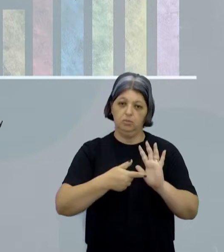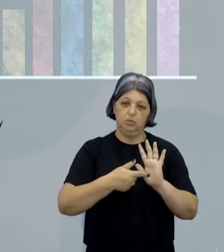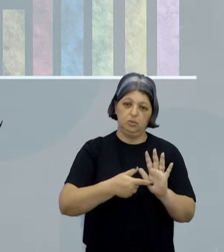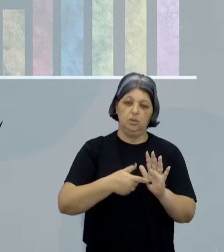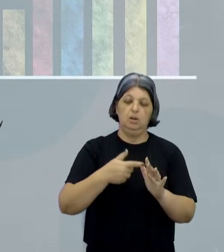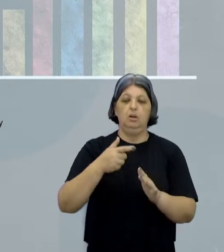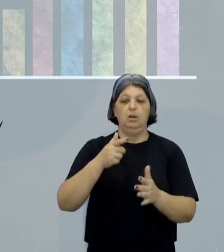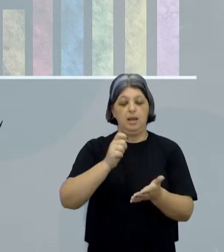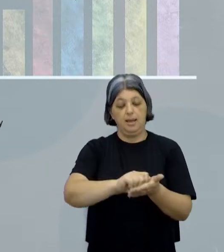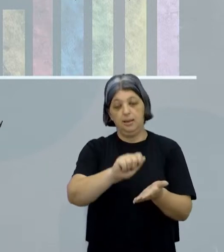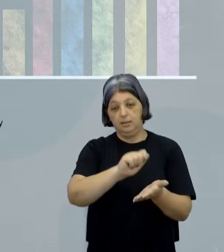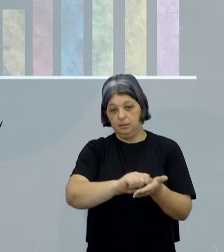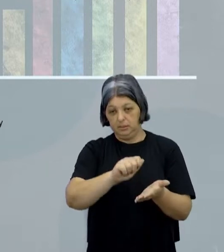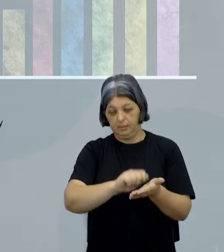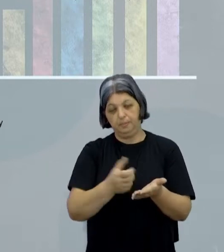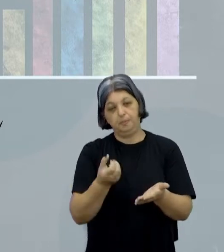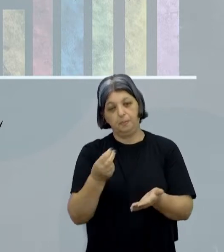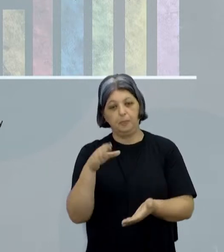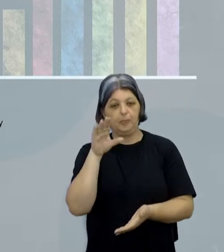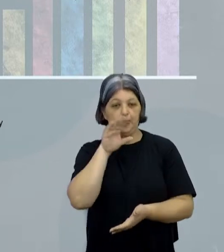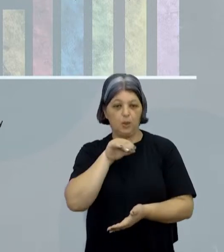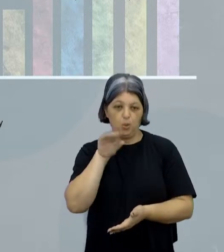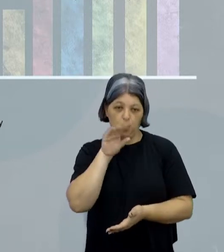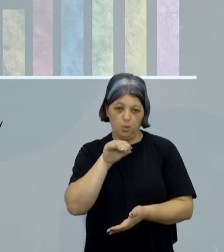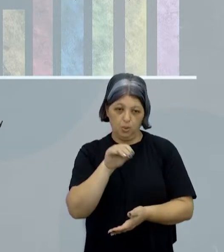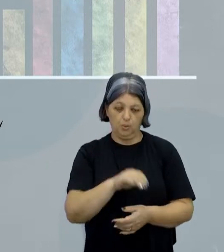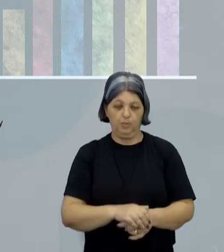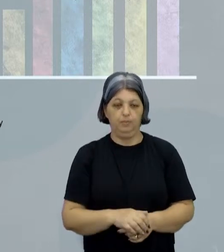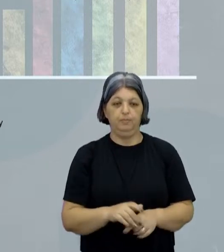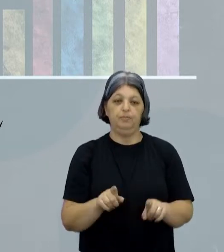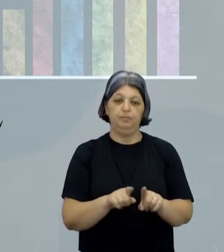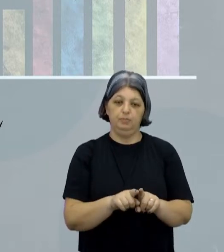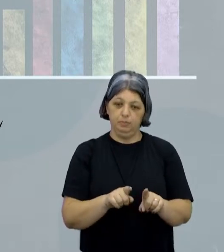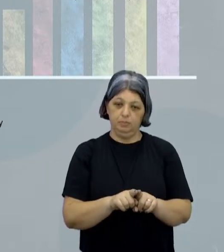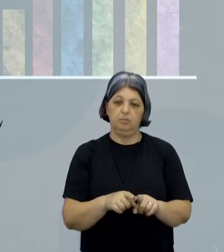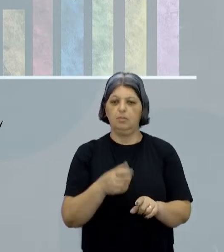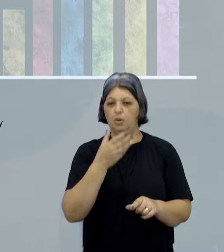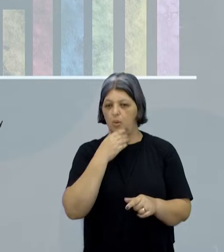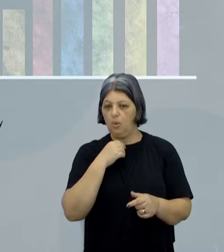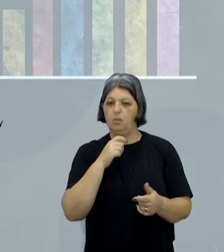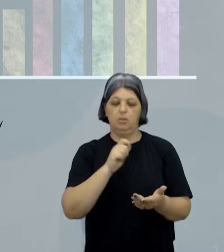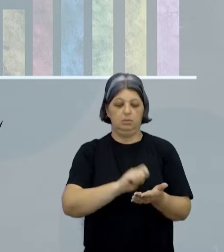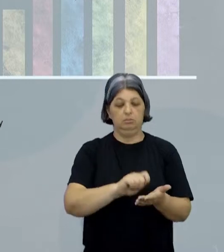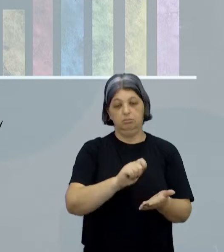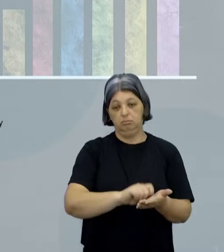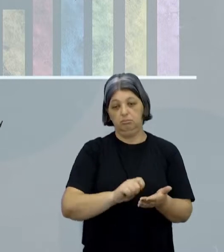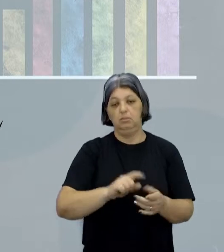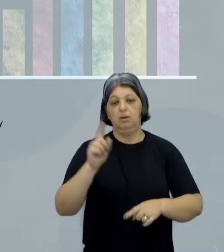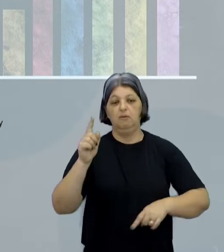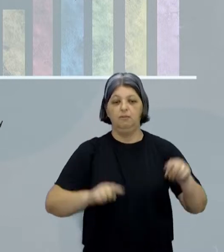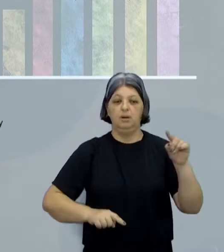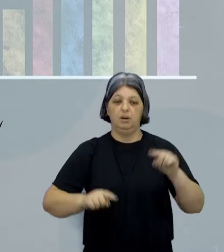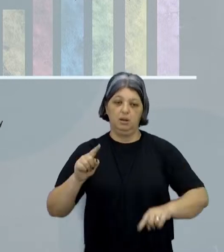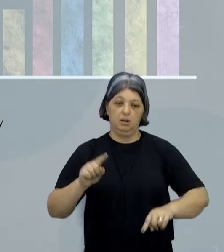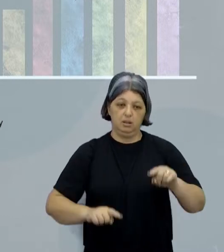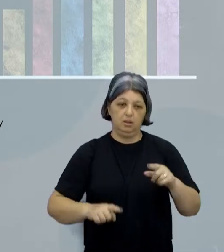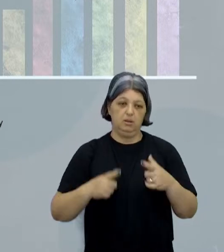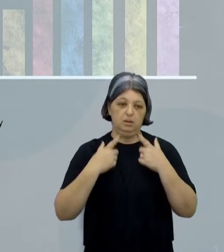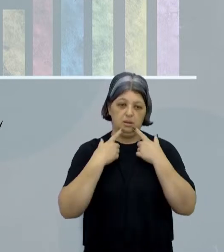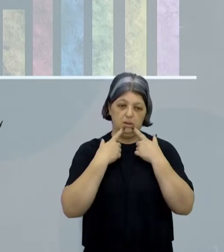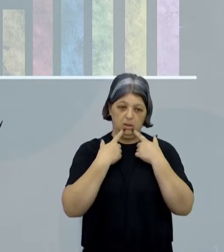ou oral. Independentemente do formato escolhido pelo redator, a variedade linguística utilizada será